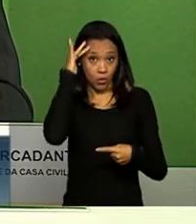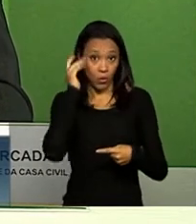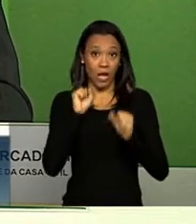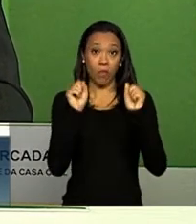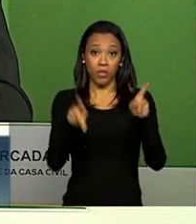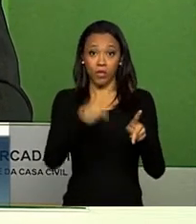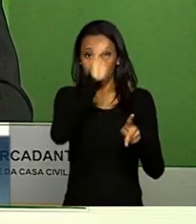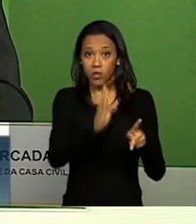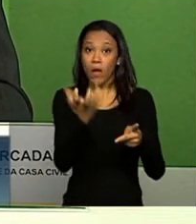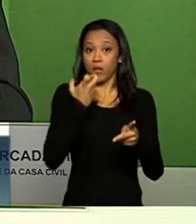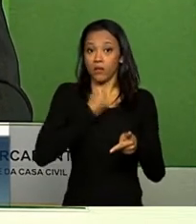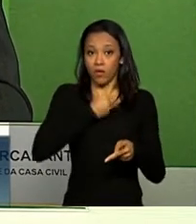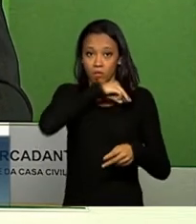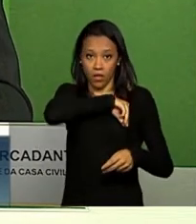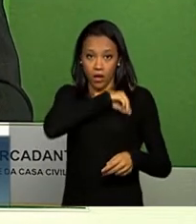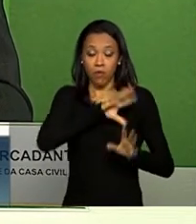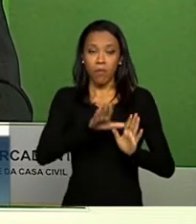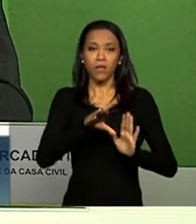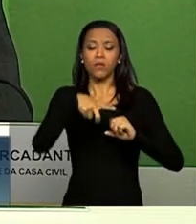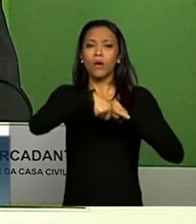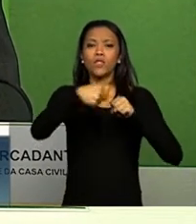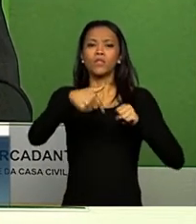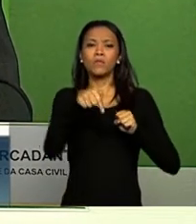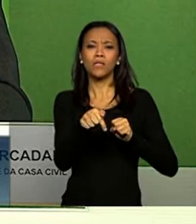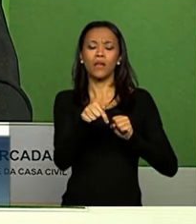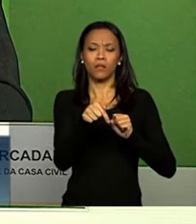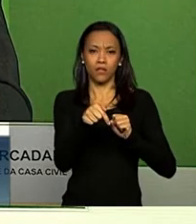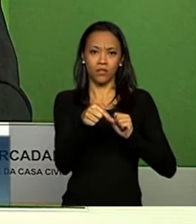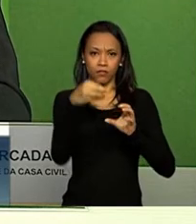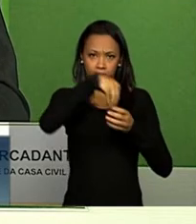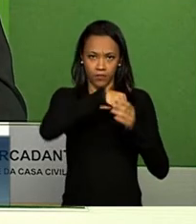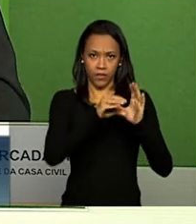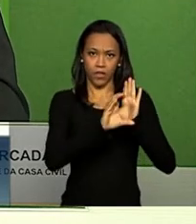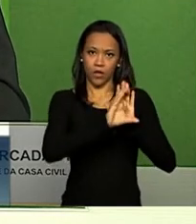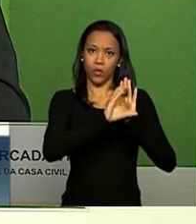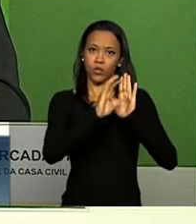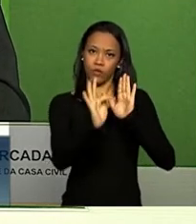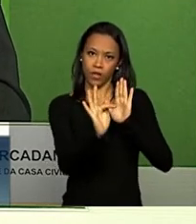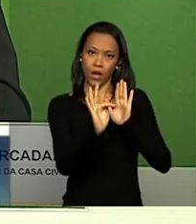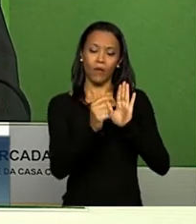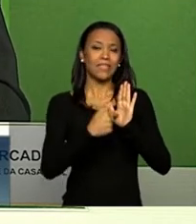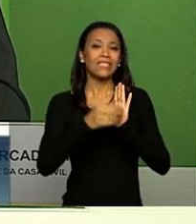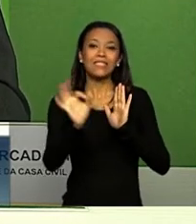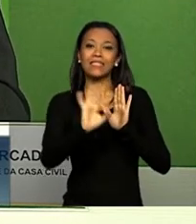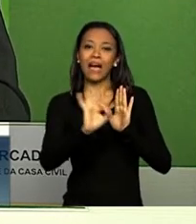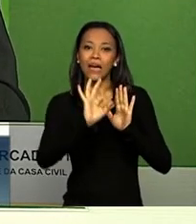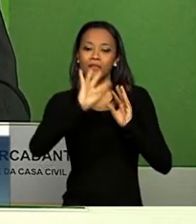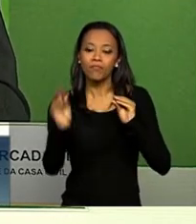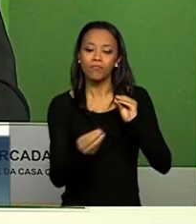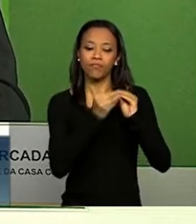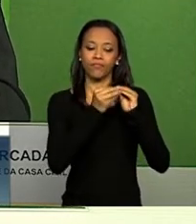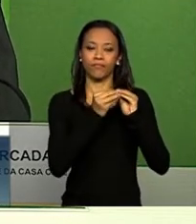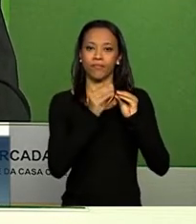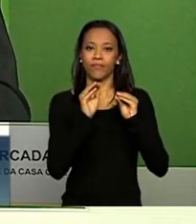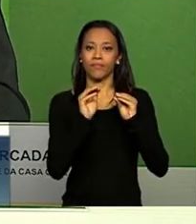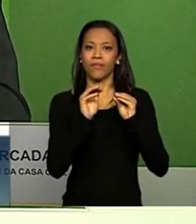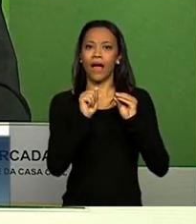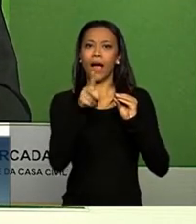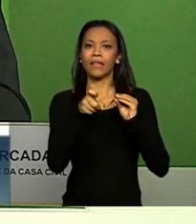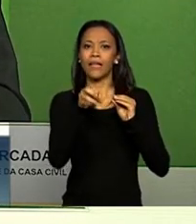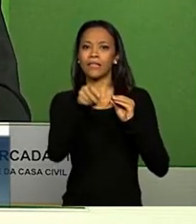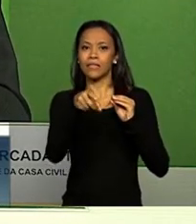a Constituição, no seu artigo 7º, ela é clara, dizendo que nada pode ser indexado ao mínimo. Então, há uma